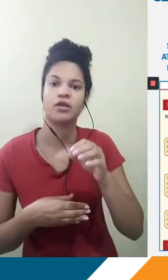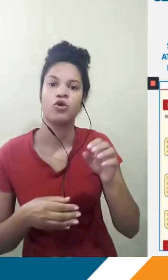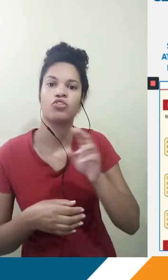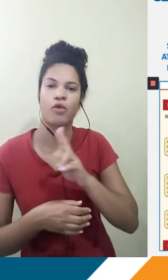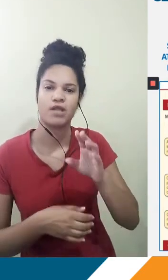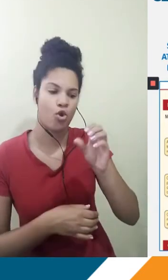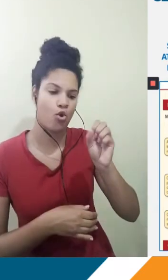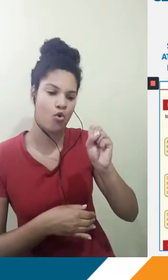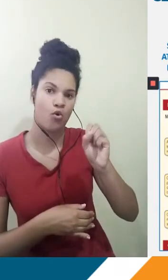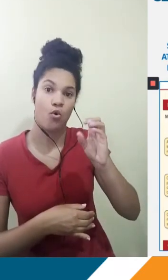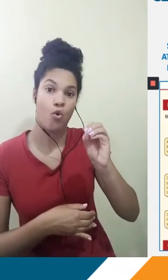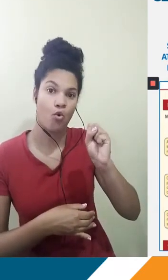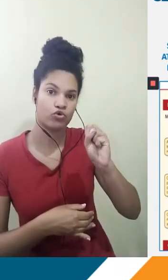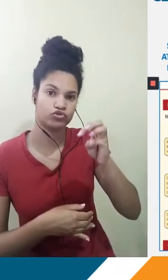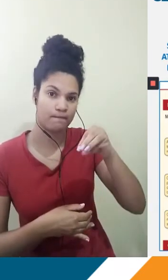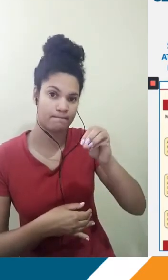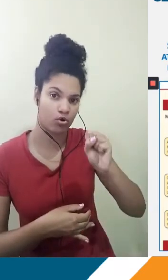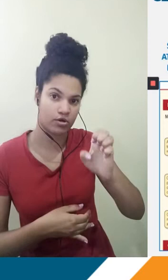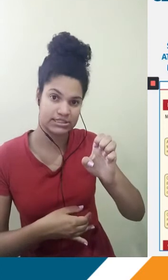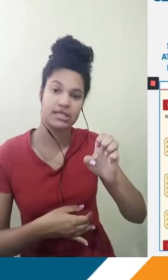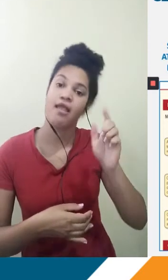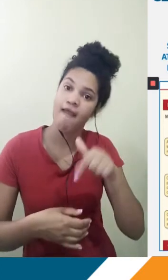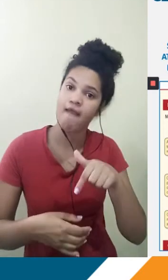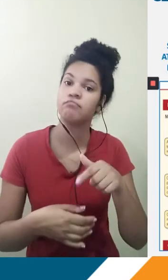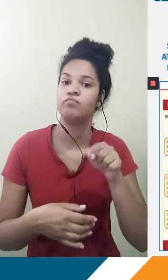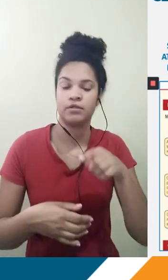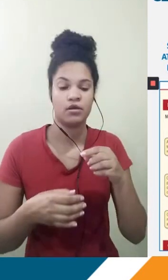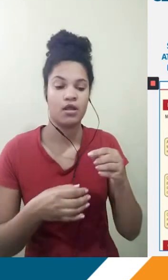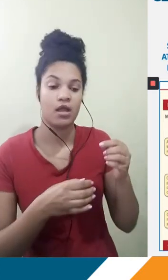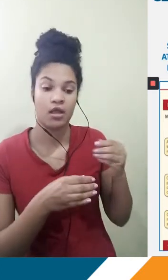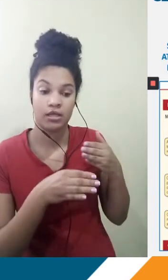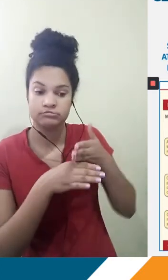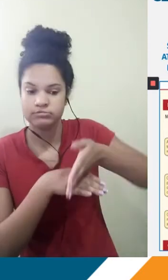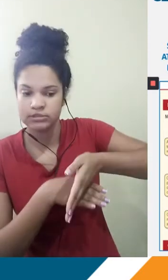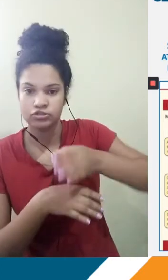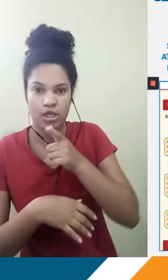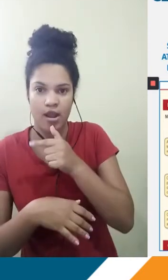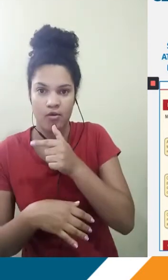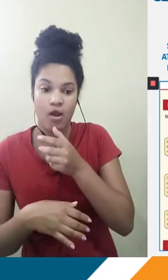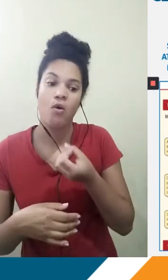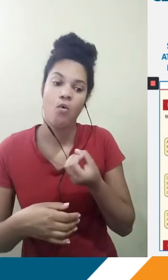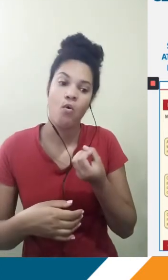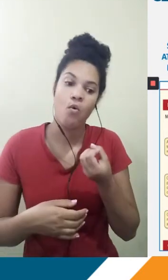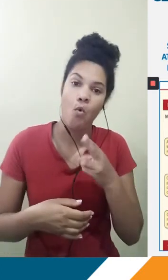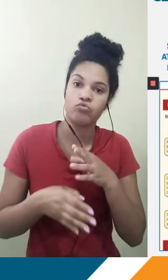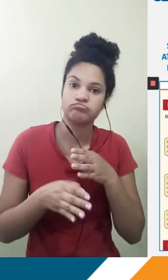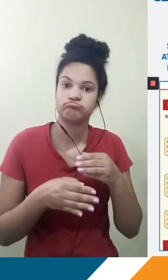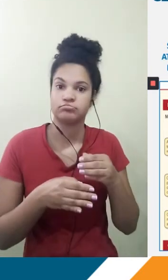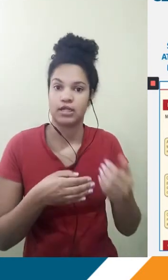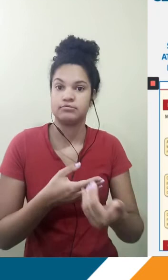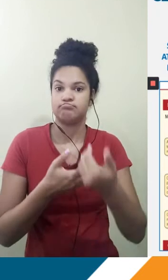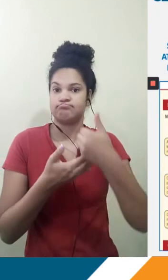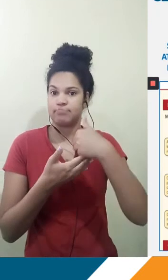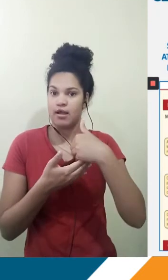que está relacionado com a passagem de água a partir ou por meio de uma membrana semipermeável, como